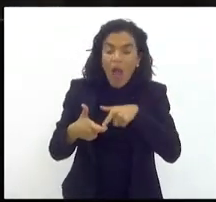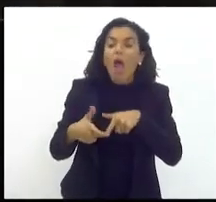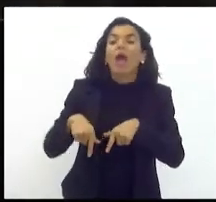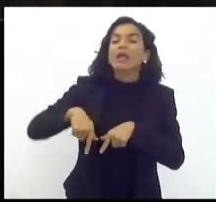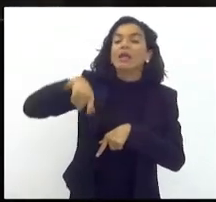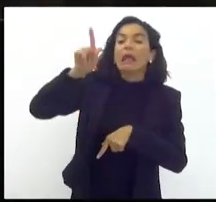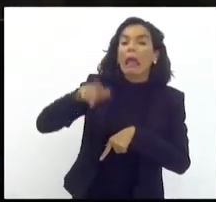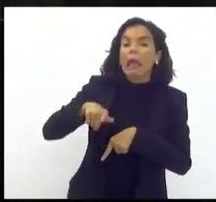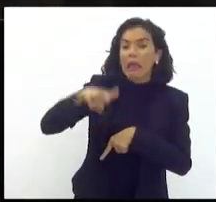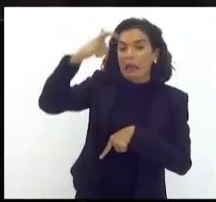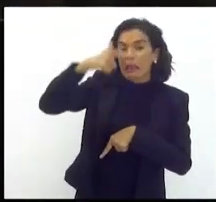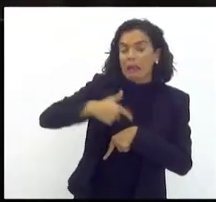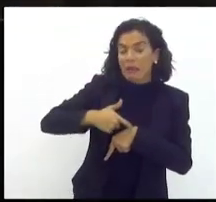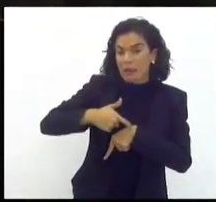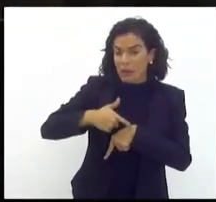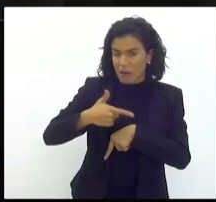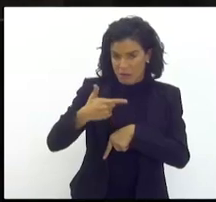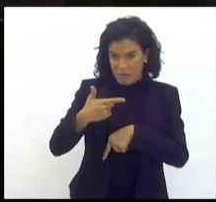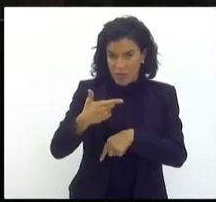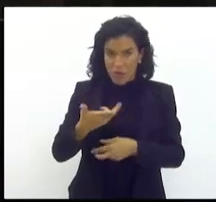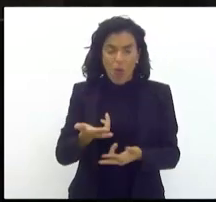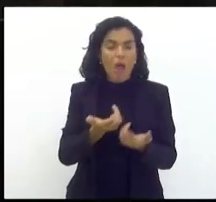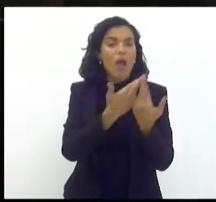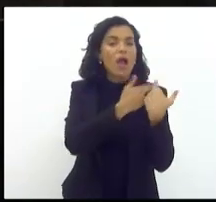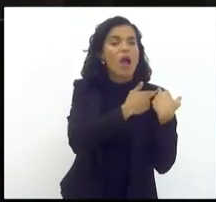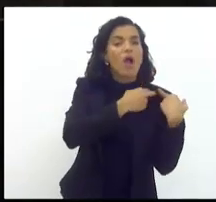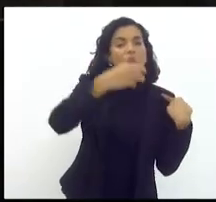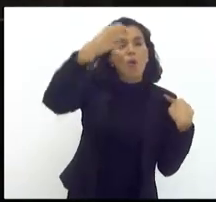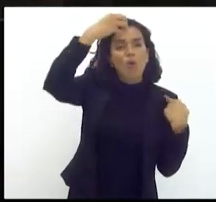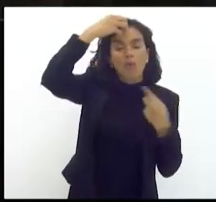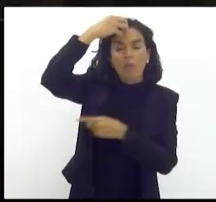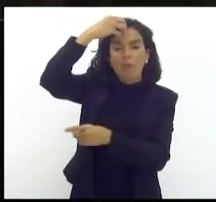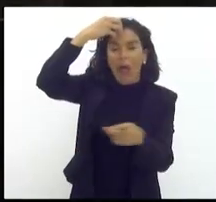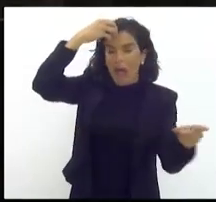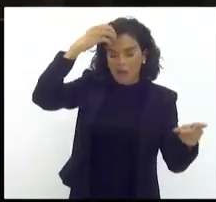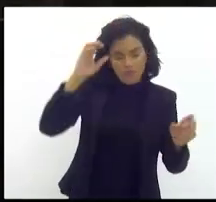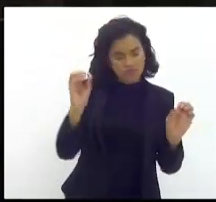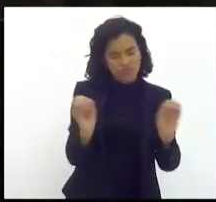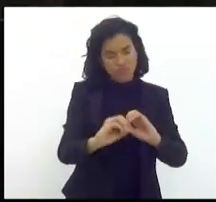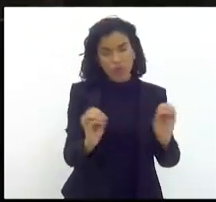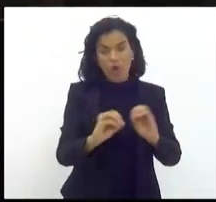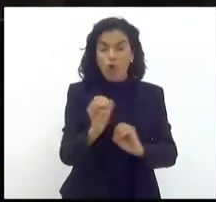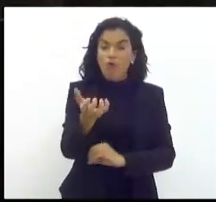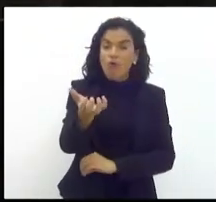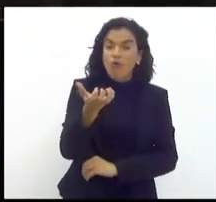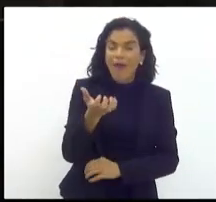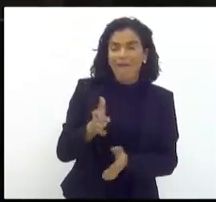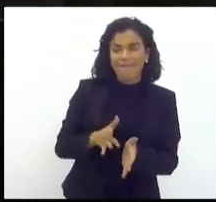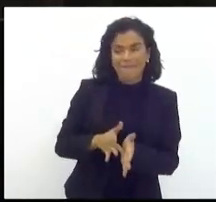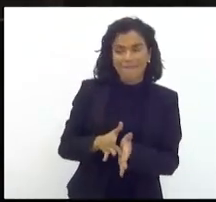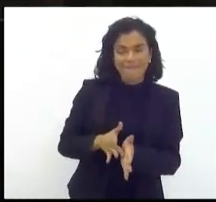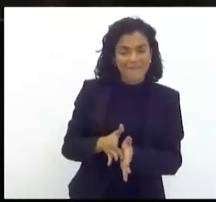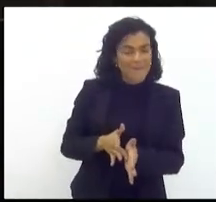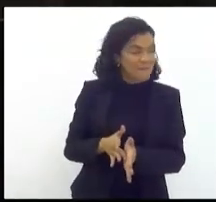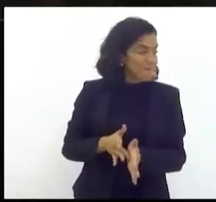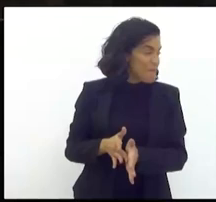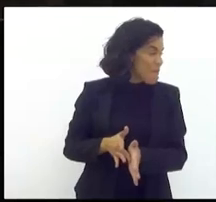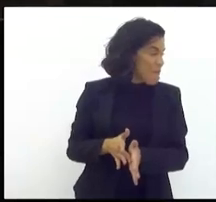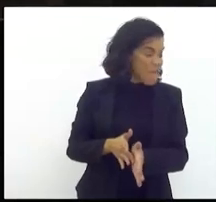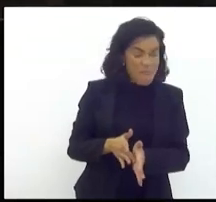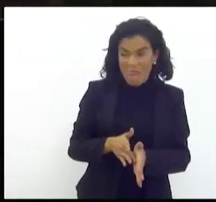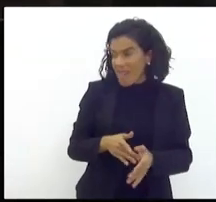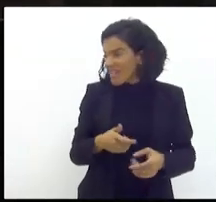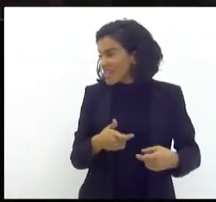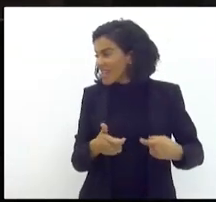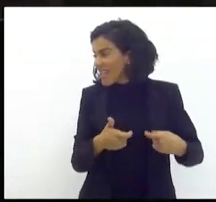quer responsabilizar culpados o que se quer é fingir que essa lógica de